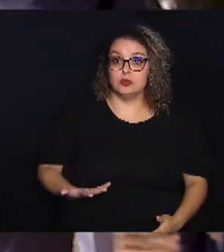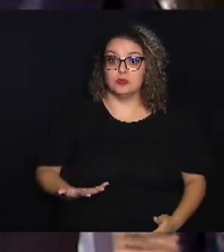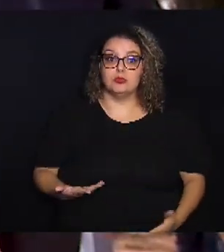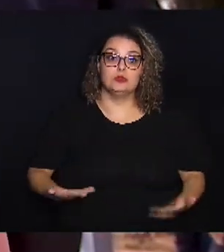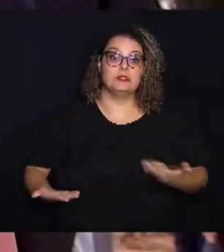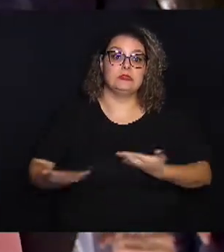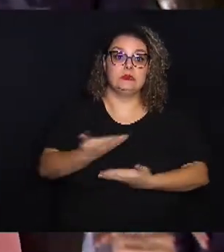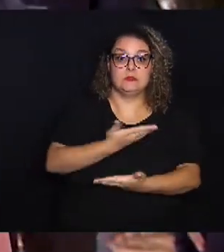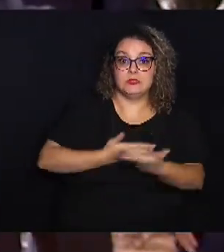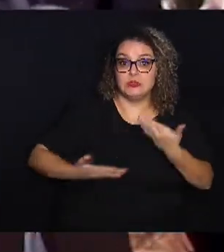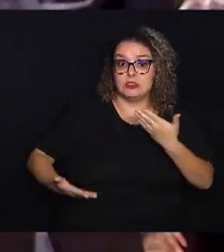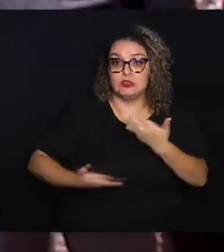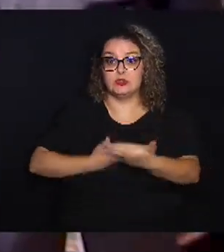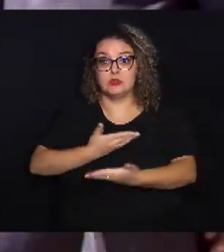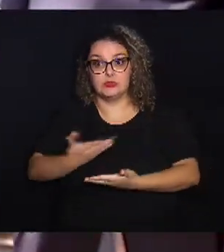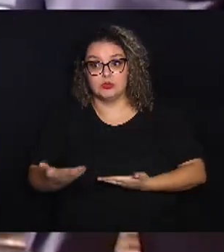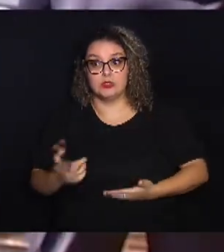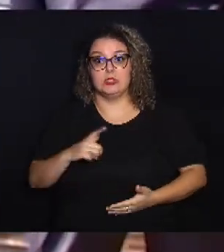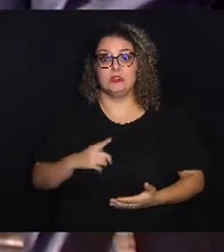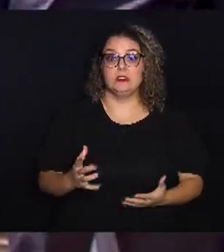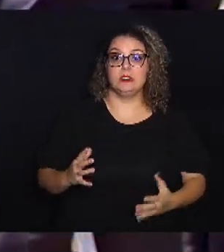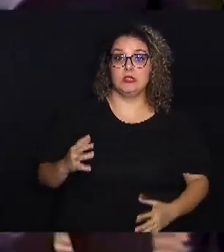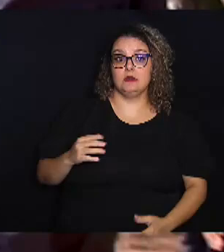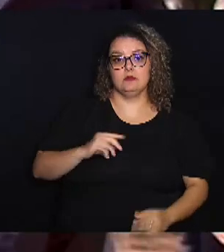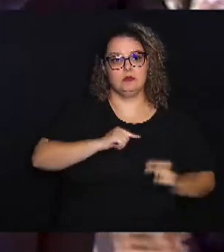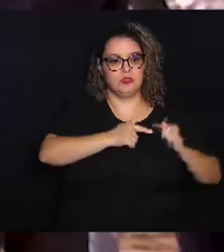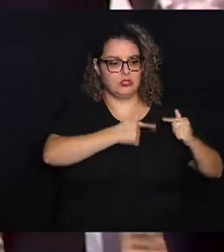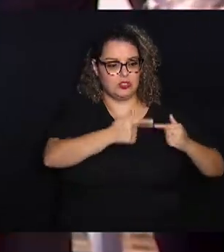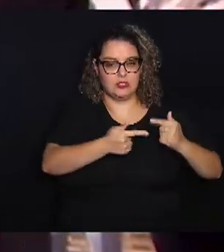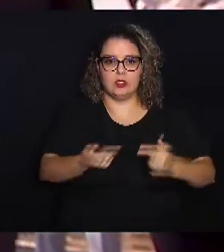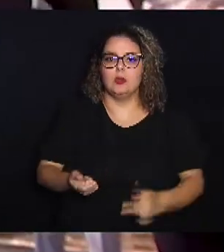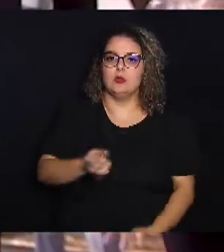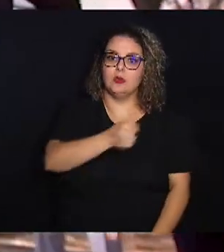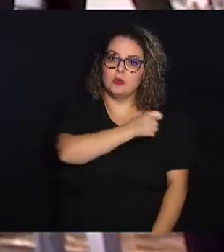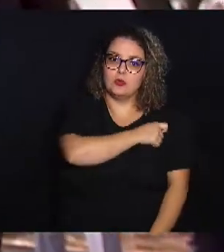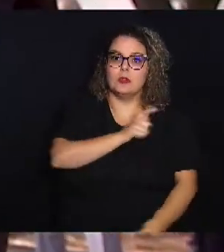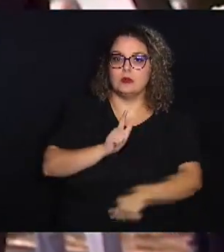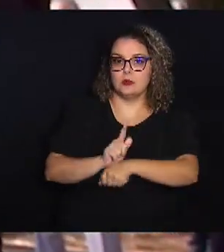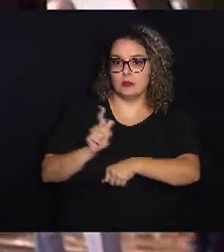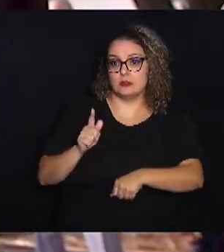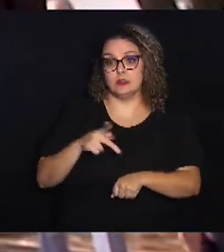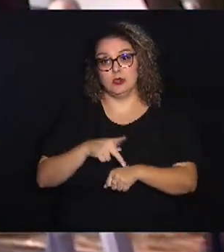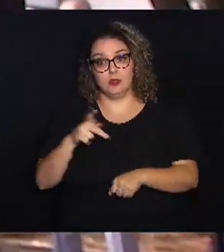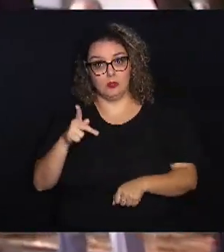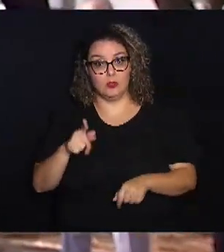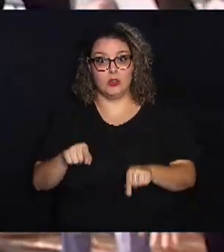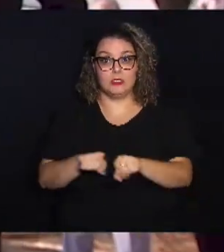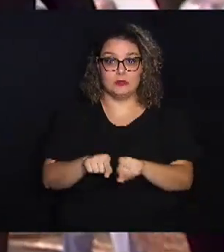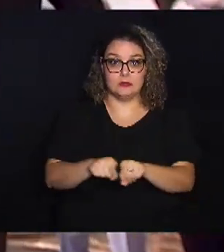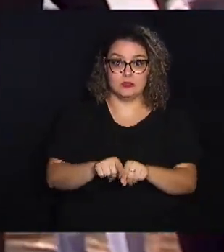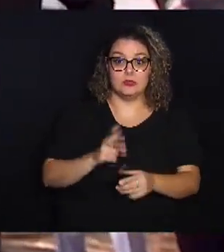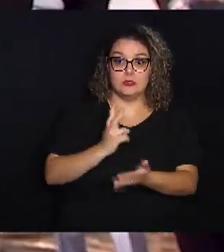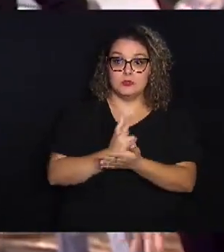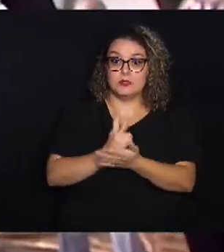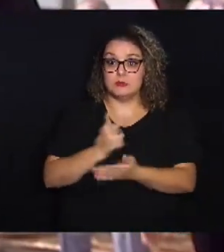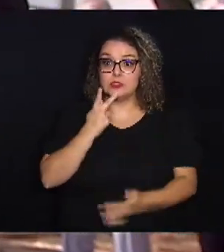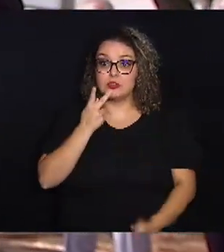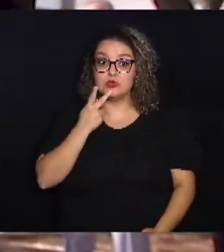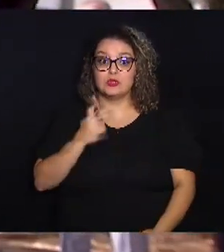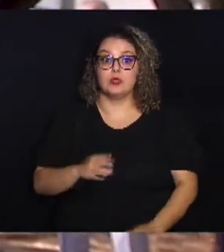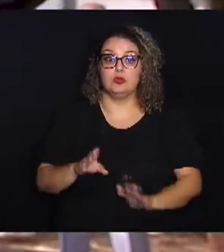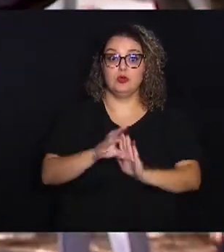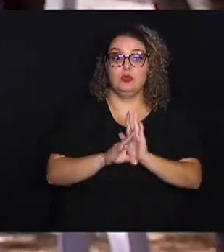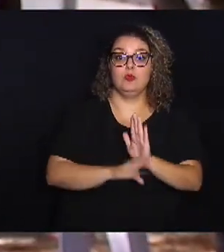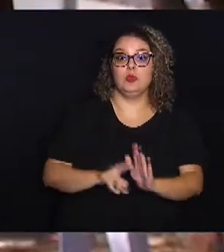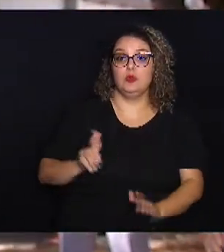interagir, inclusive ter integração intergerações, né, com os alunos da graduação, da pós-graduação. Eu sempre digo que o programa